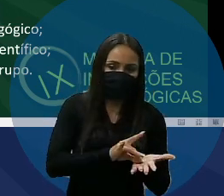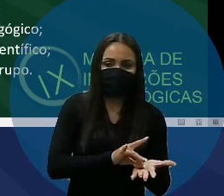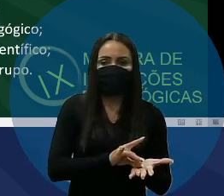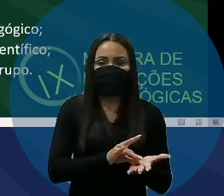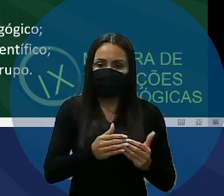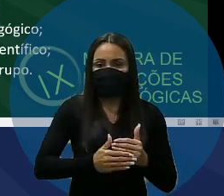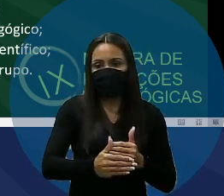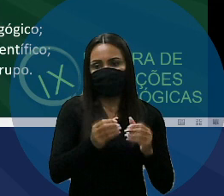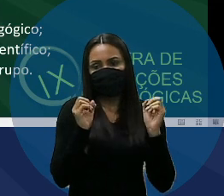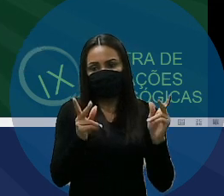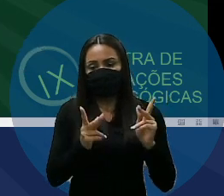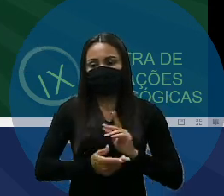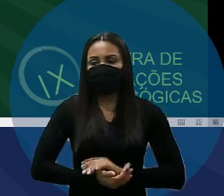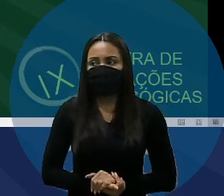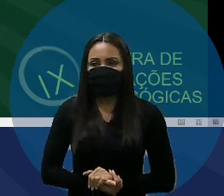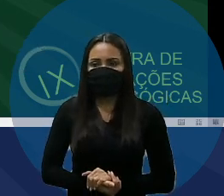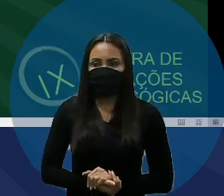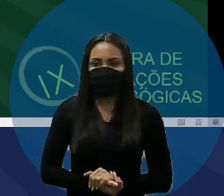tá?